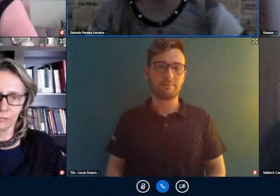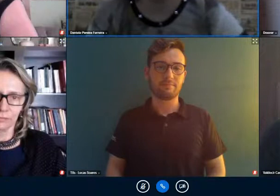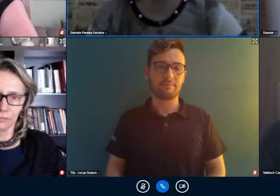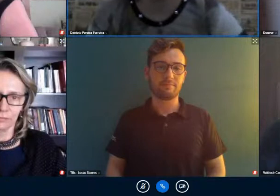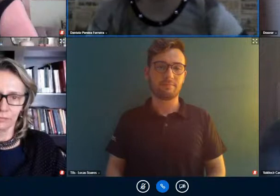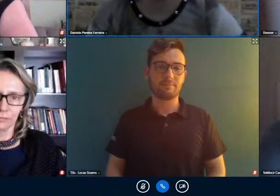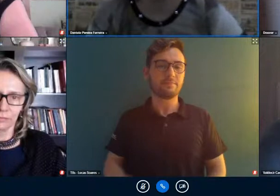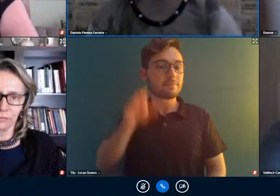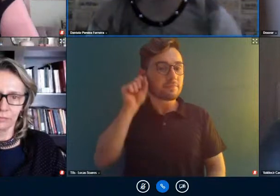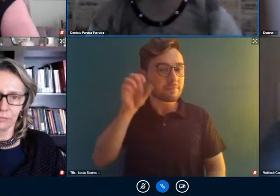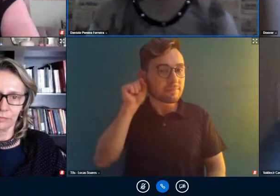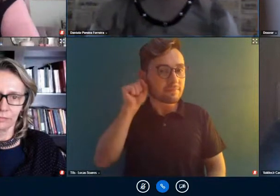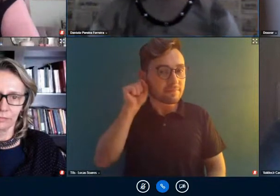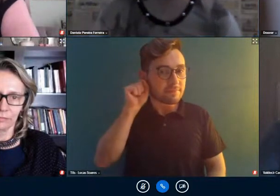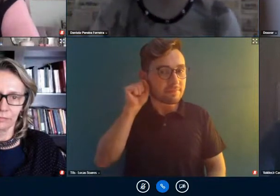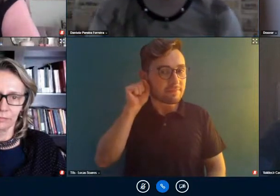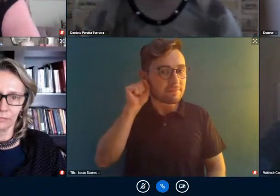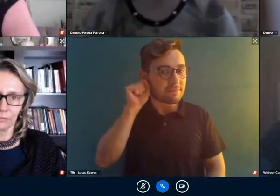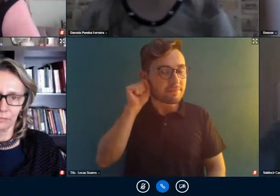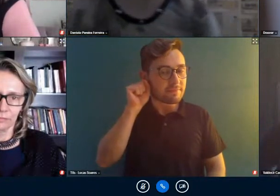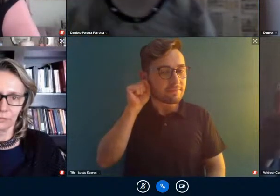Tá me ouvindo?